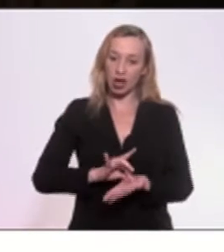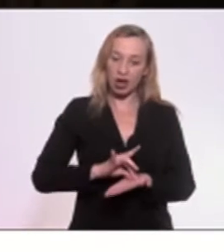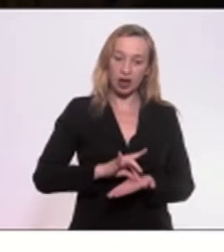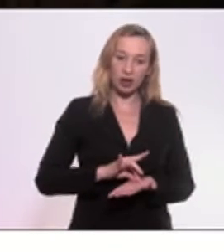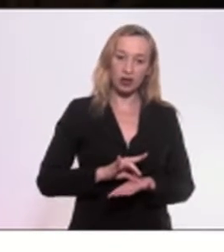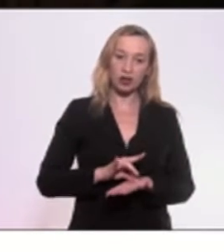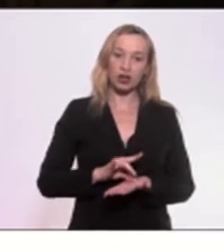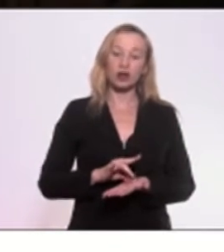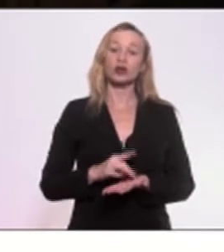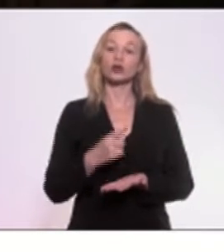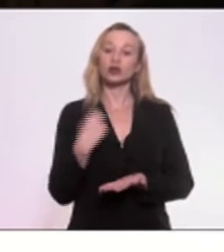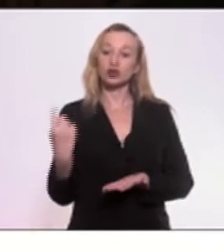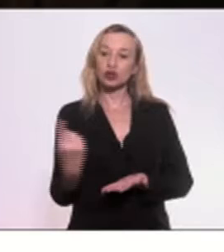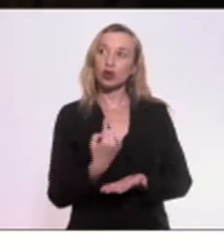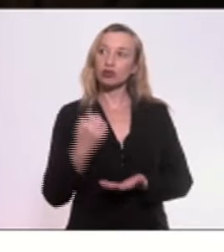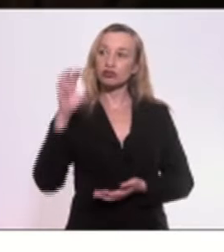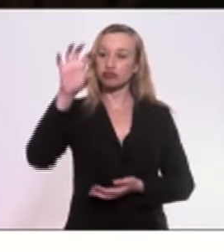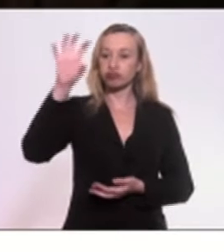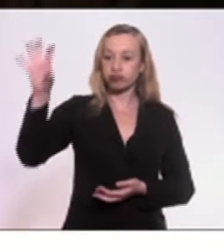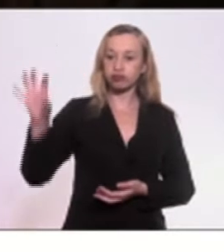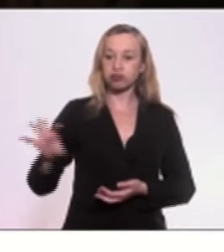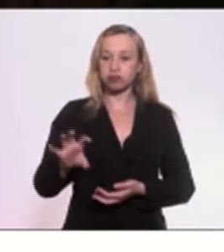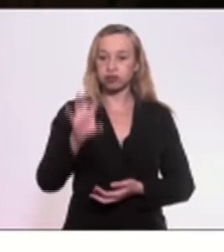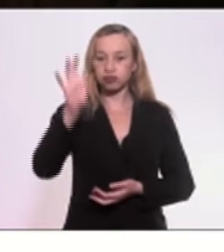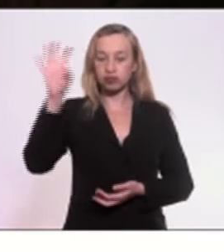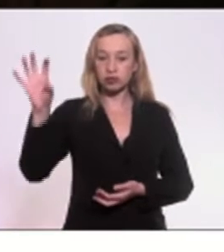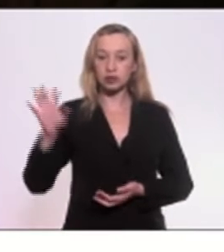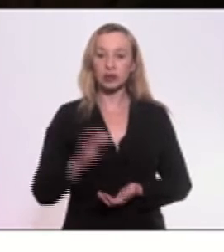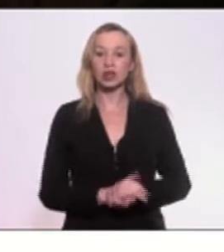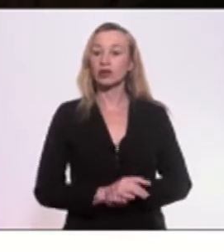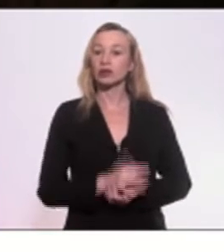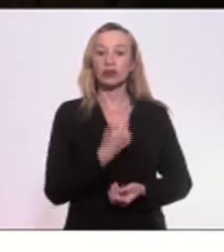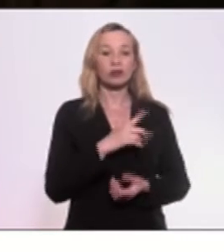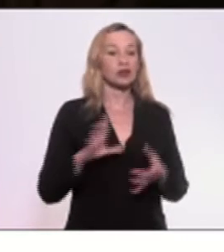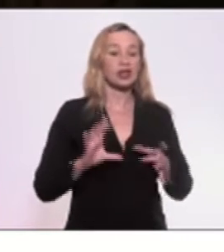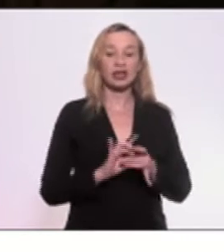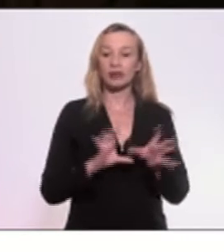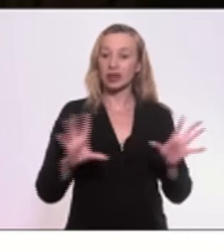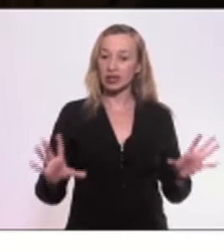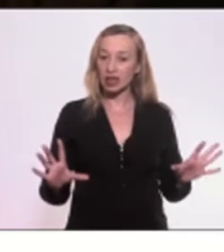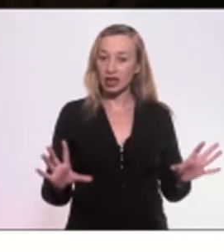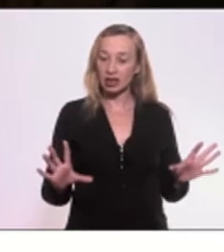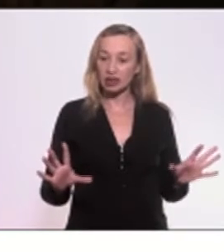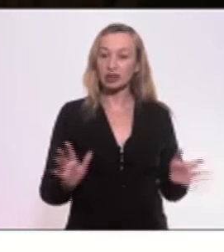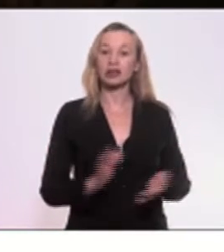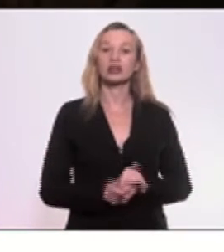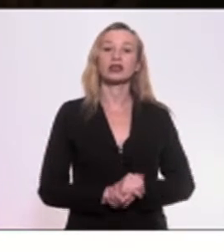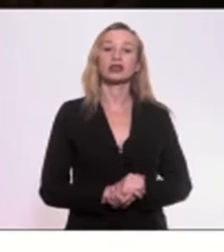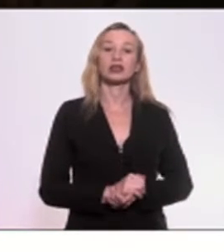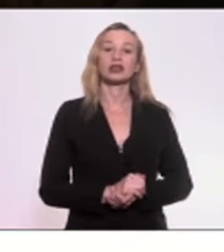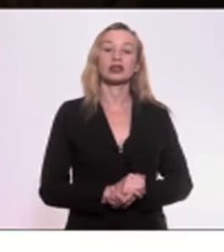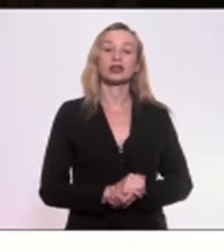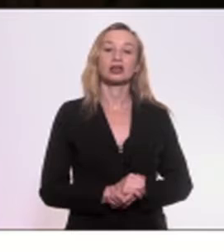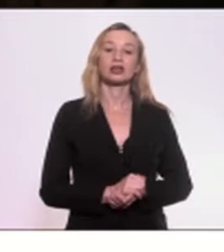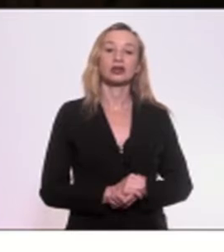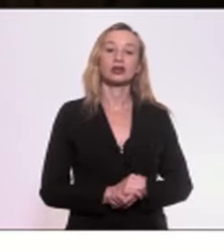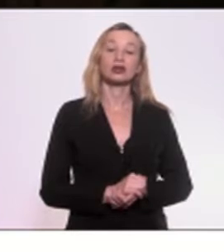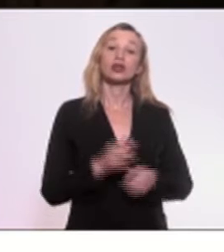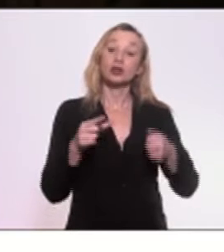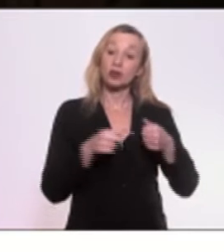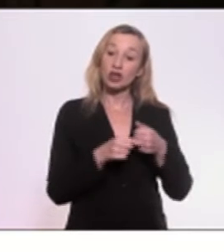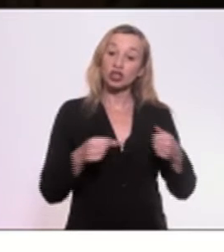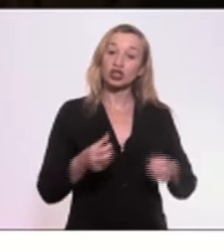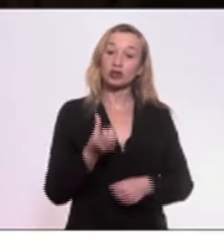os nossos estados não têm a autonomia que ali se define no